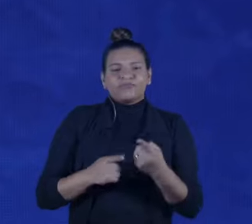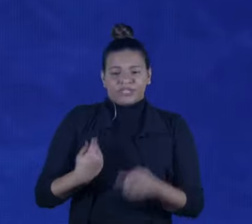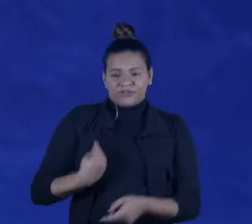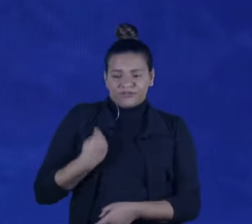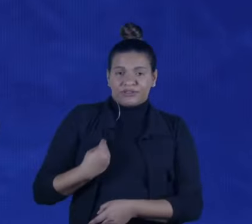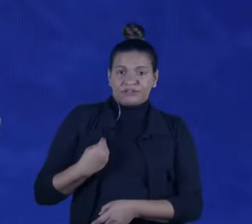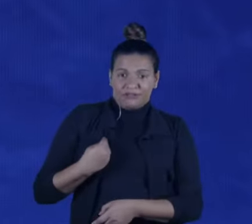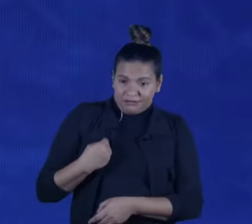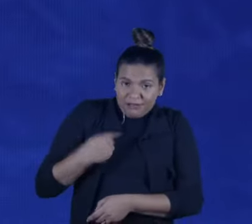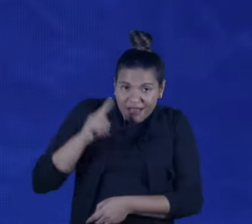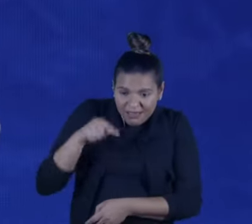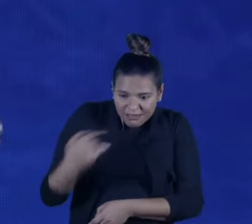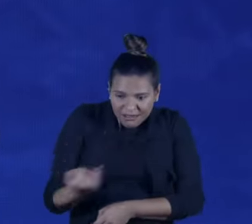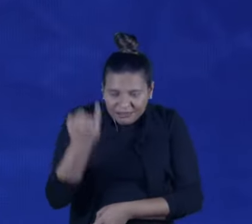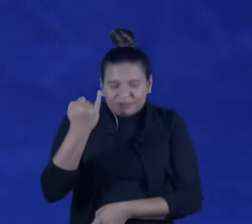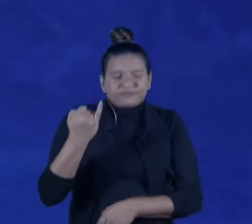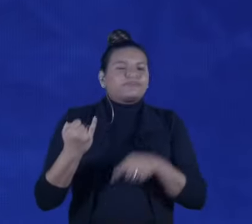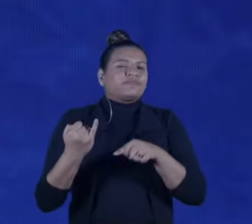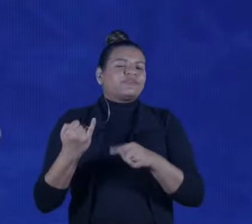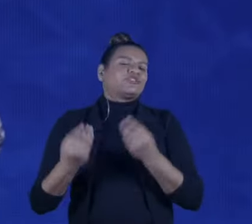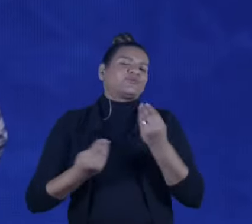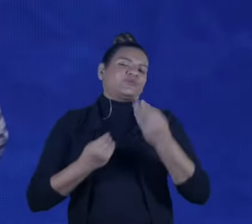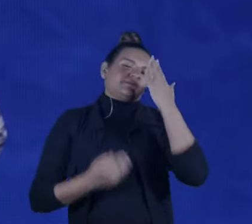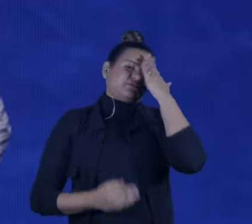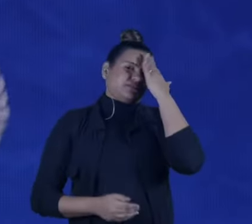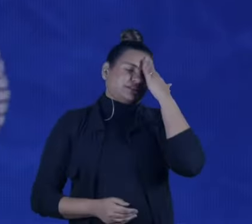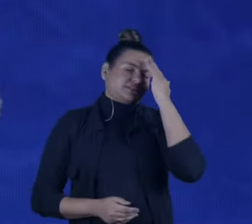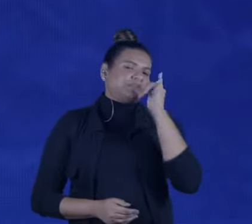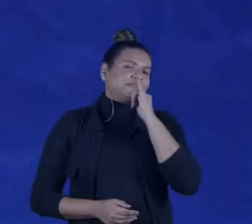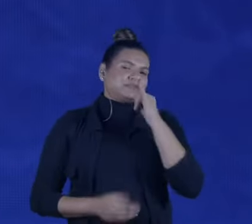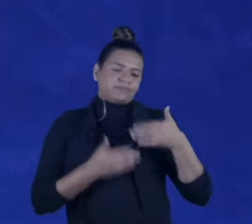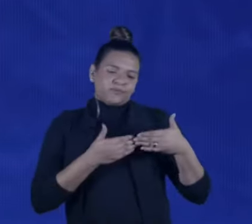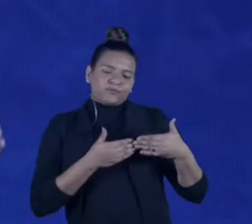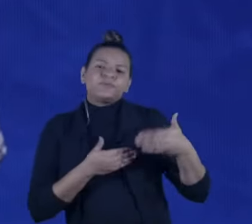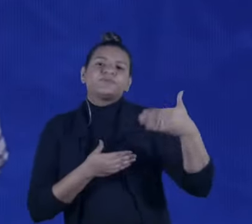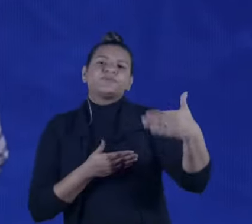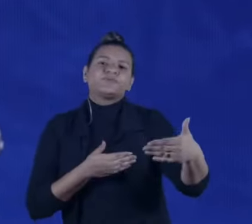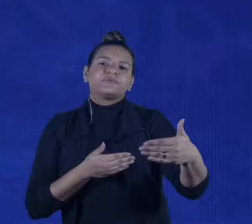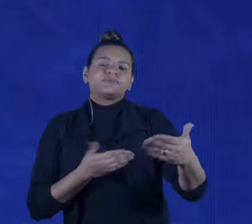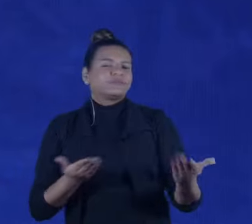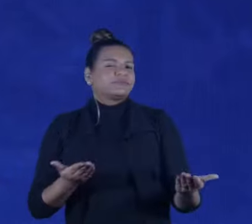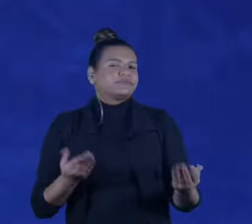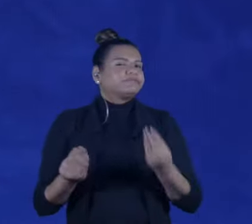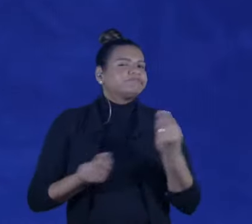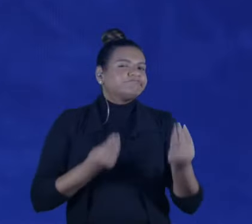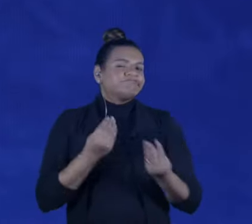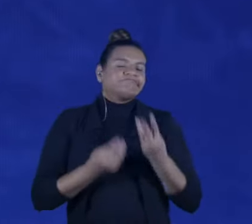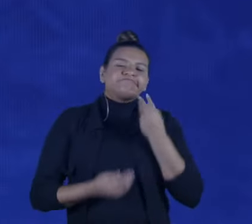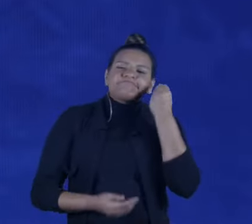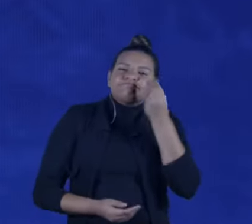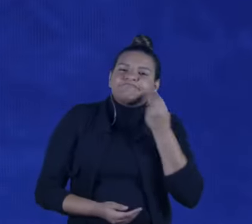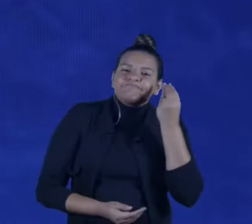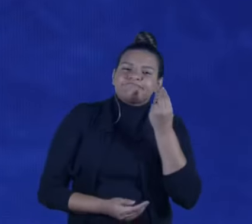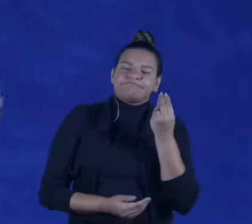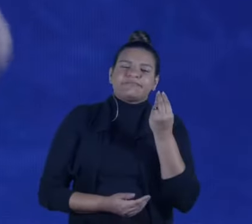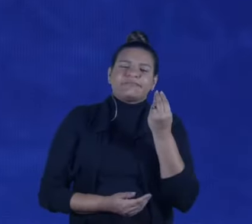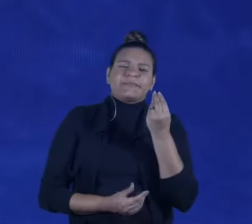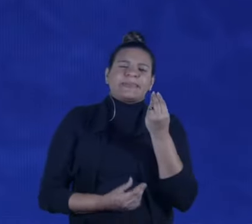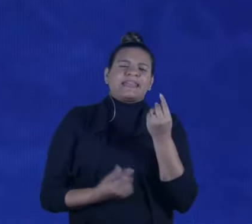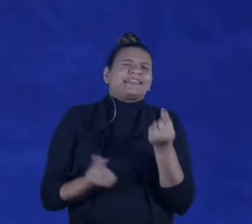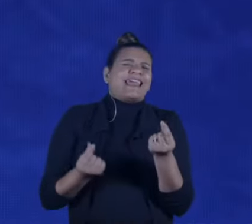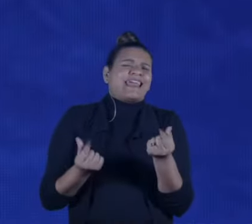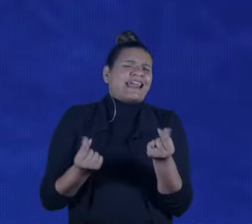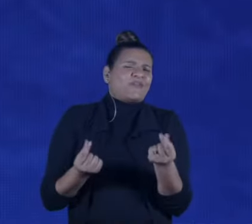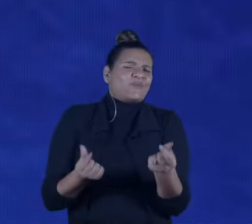como será o seu destino, o seu futuro. O que você vai experimentar na eternidade inteira vai